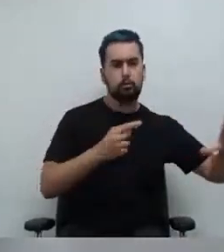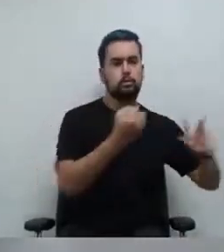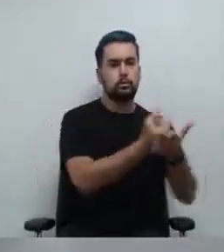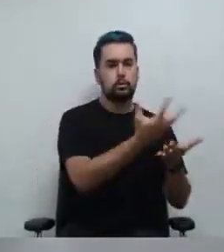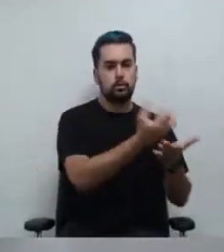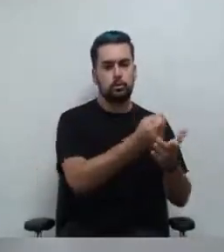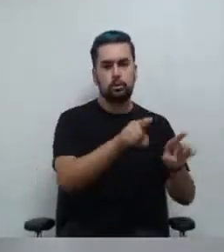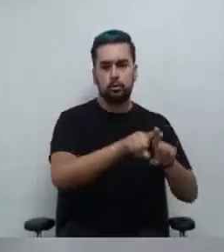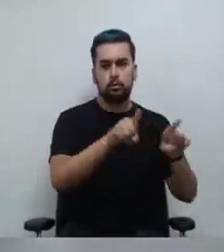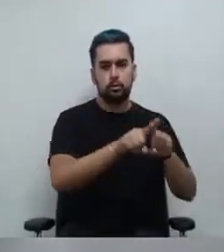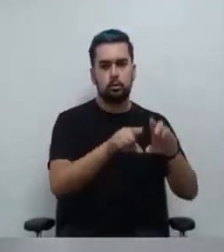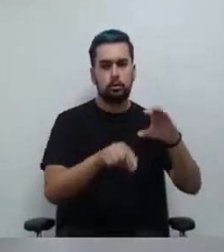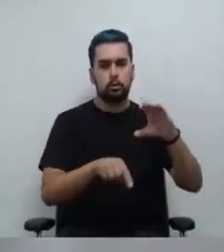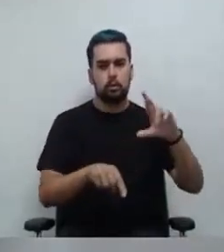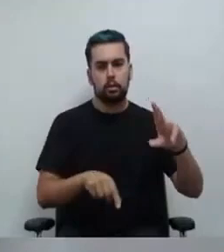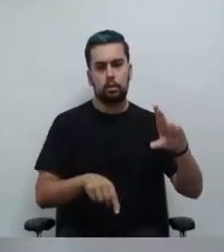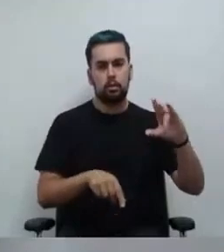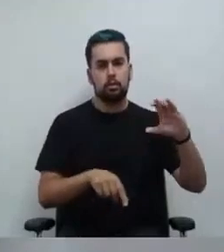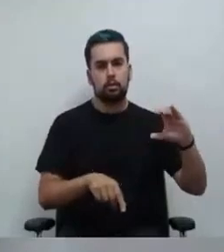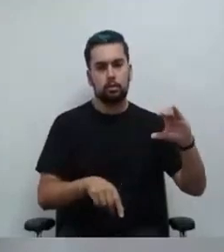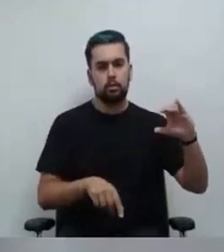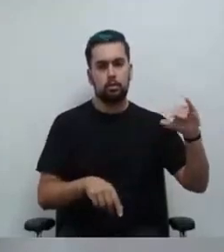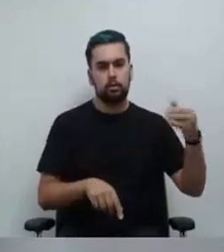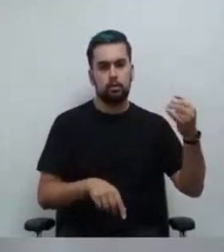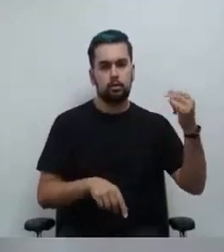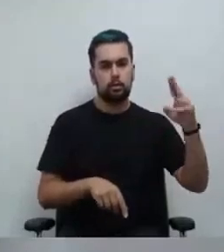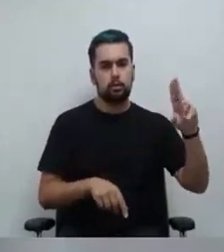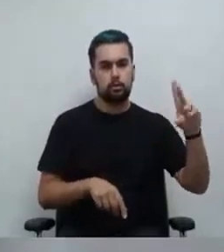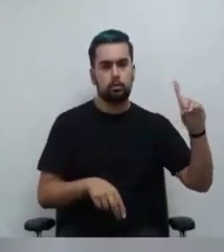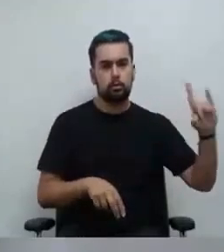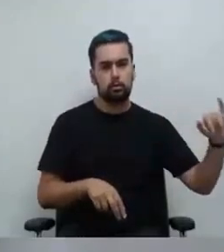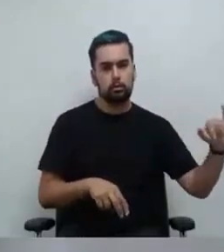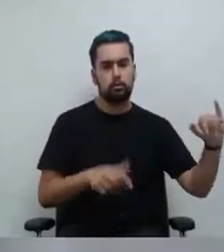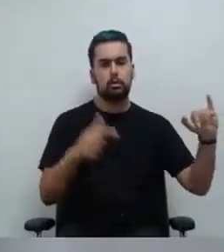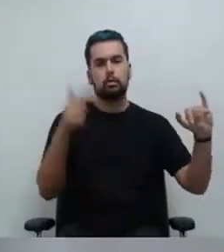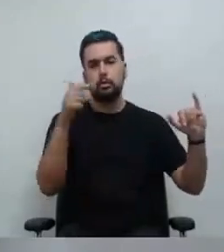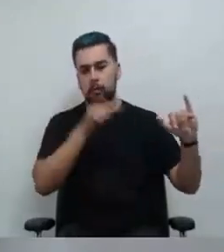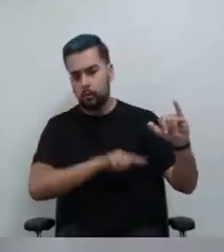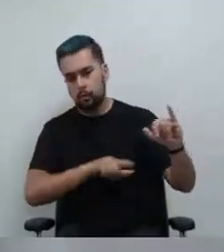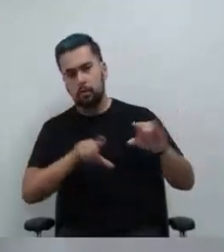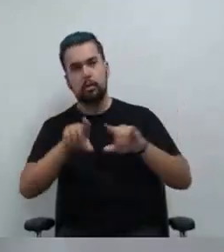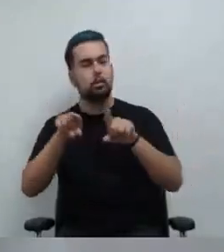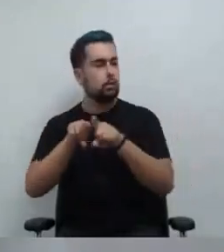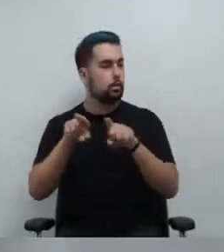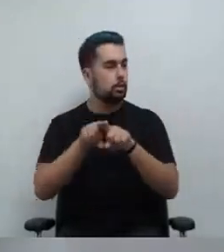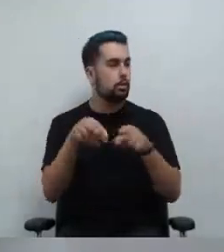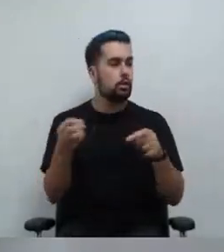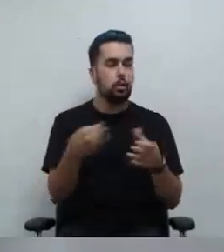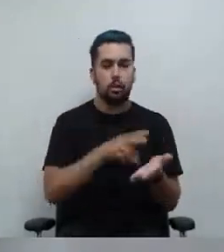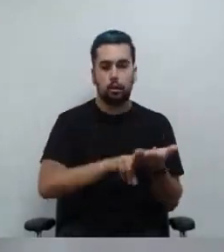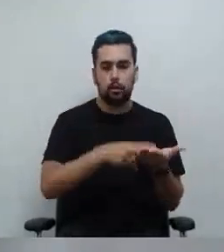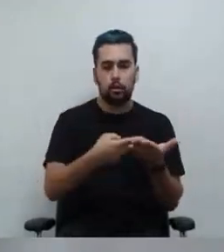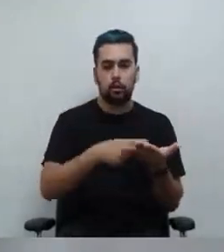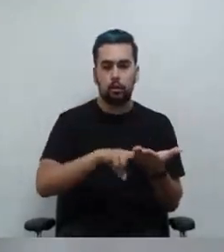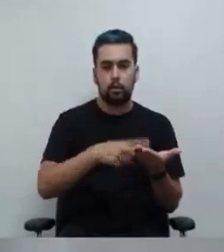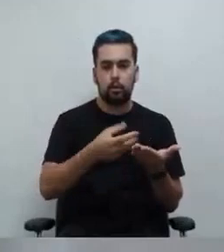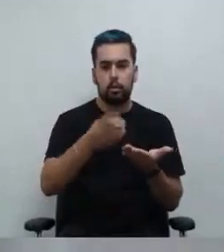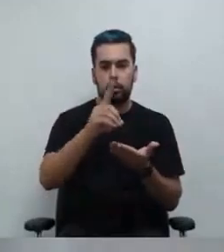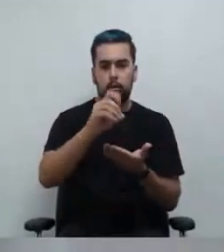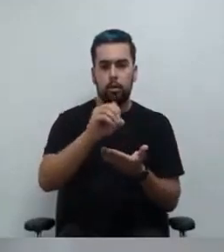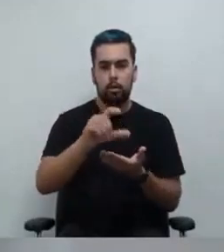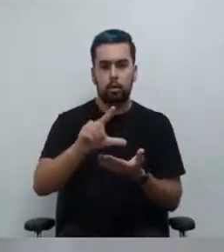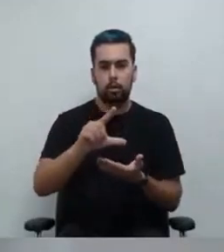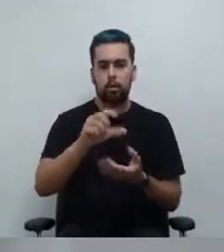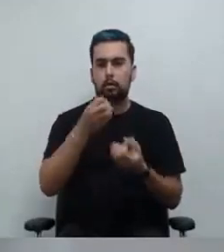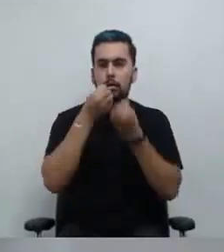aplicações, como CRC Jude, como InfoSeg. Essa nova versão do DOL, de fato, ficou muito boa.